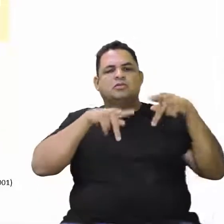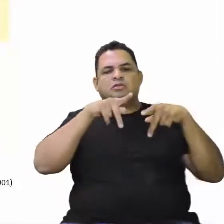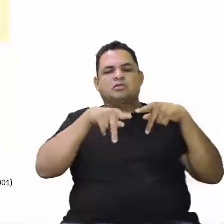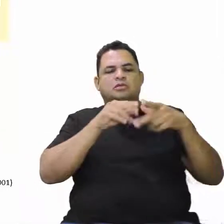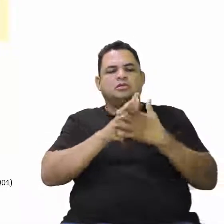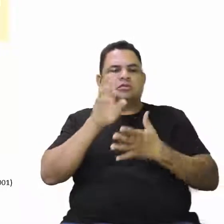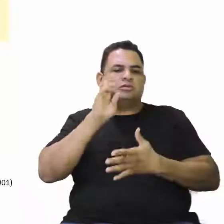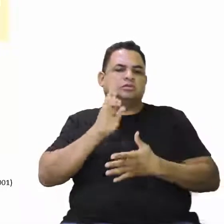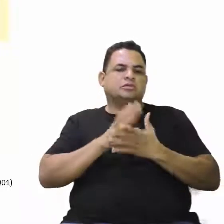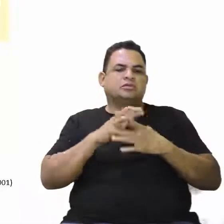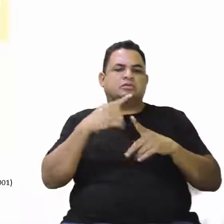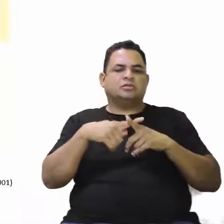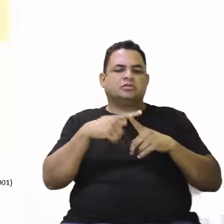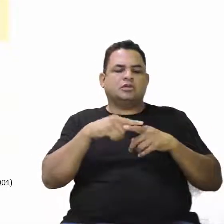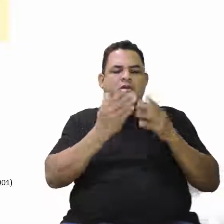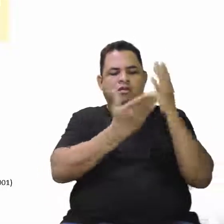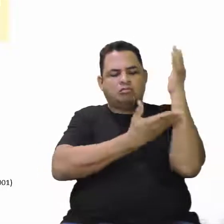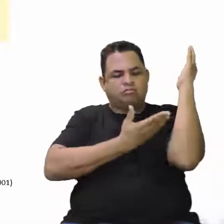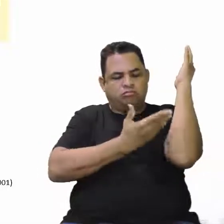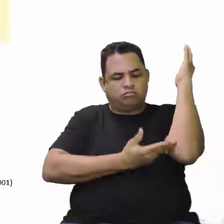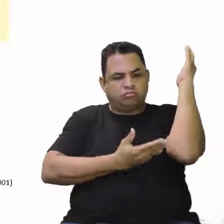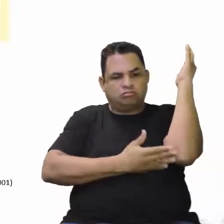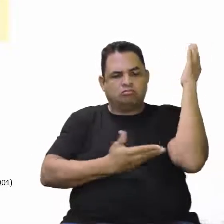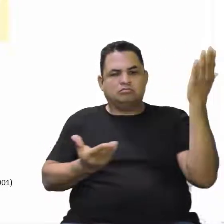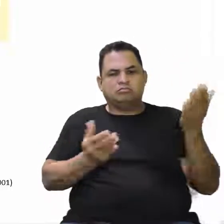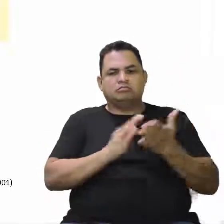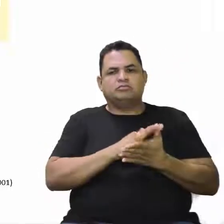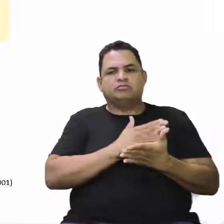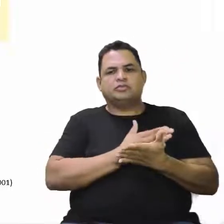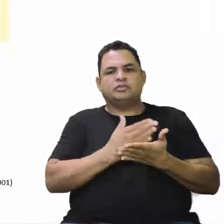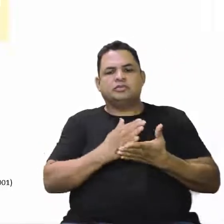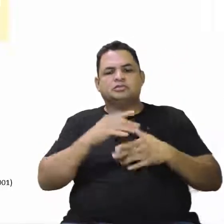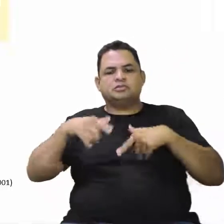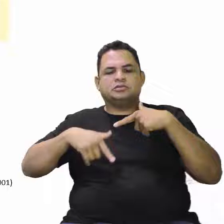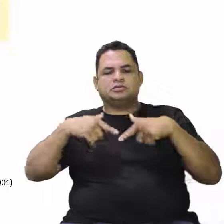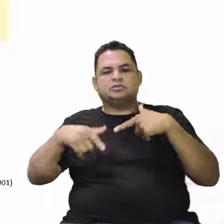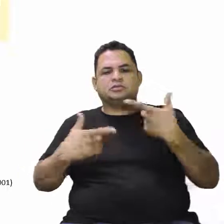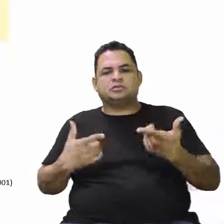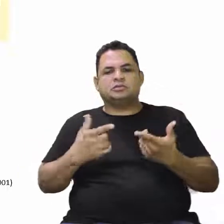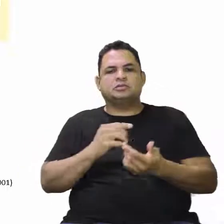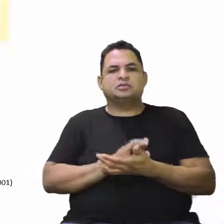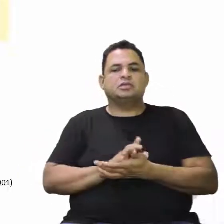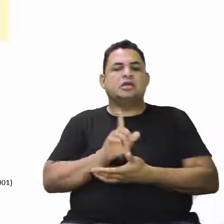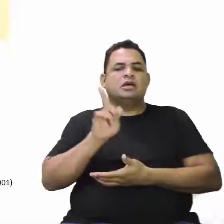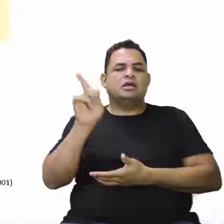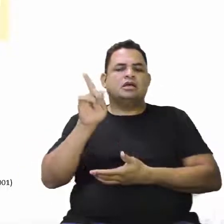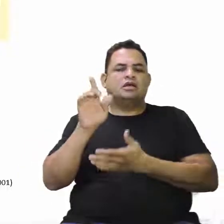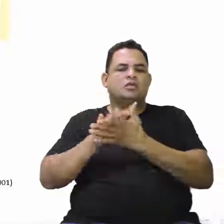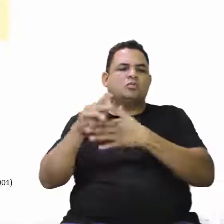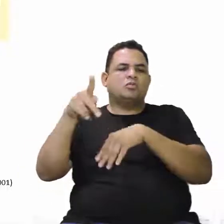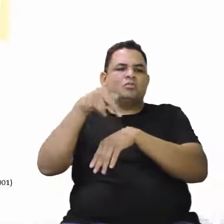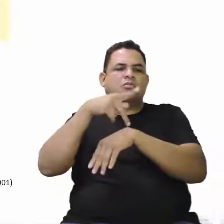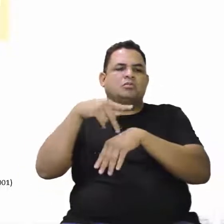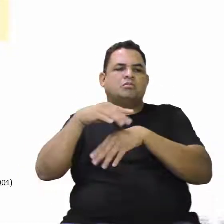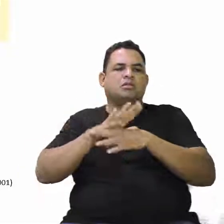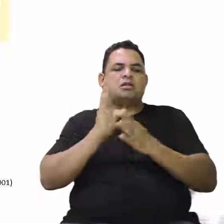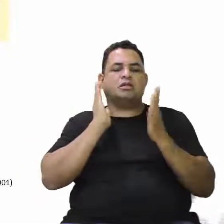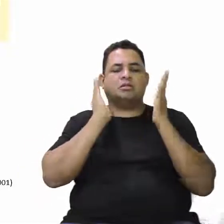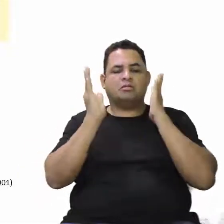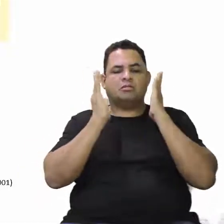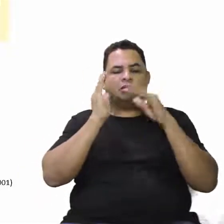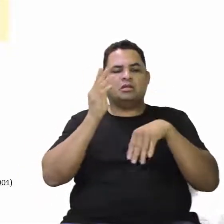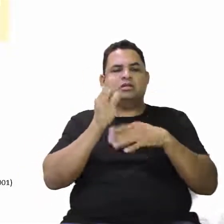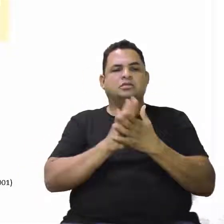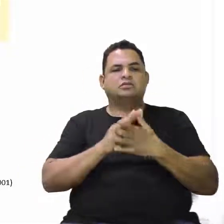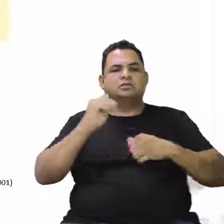Rondônia. Porque a borracha, ela começou a ser produzida em grande escala lá na Malásia, de uma forma